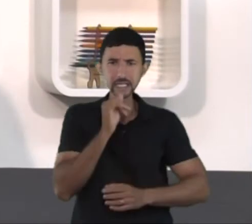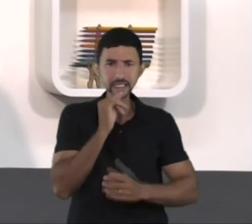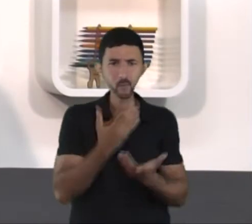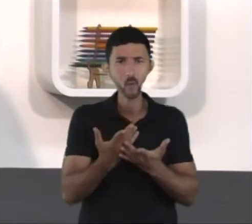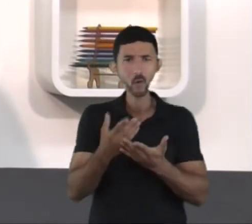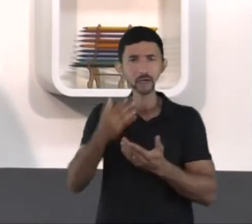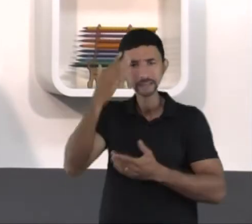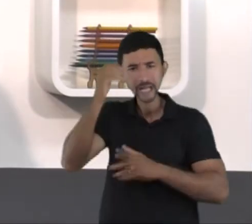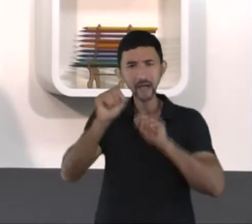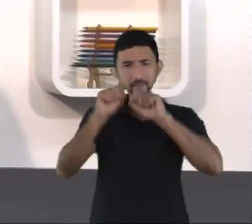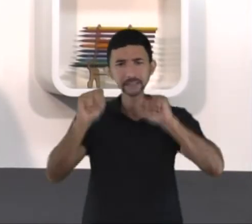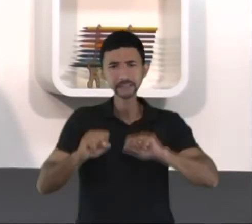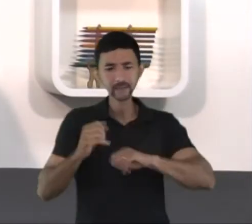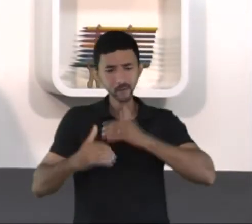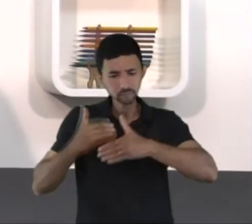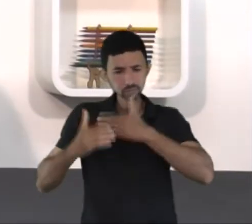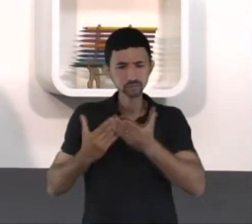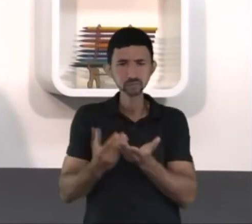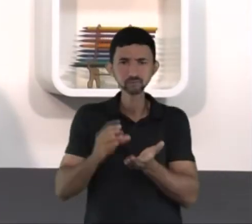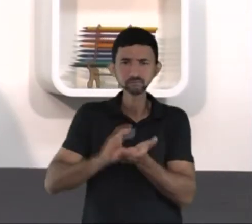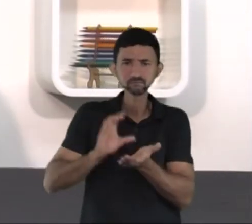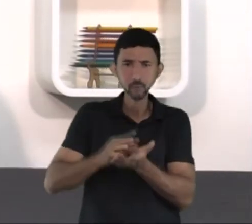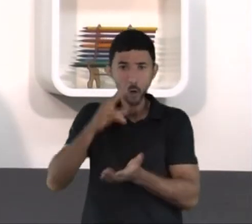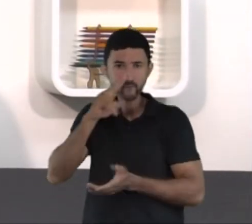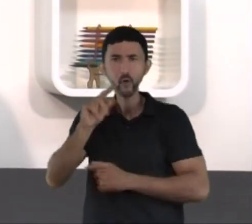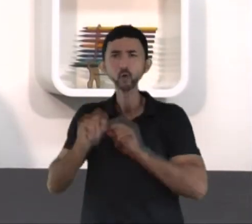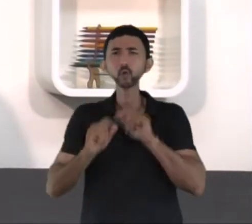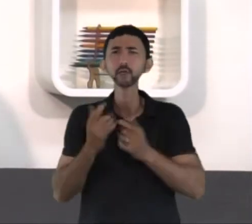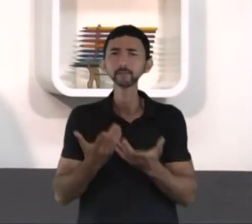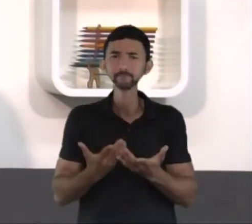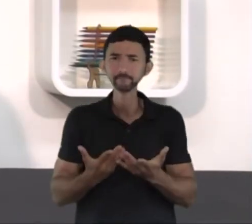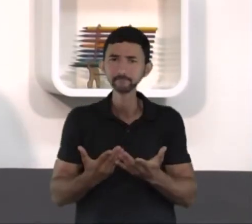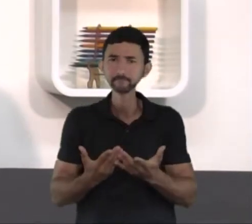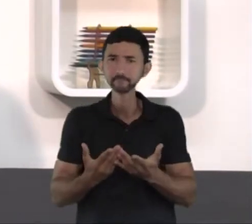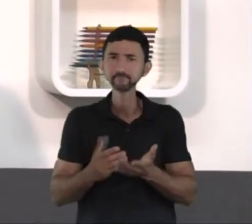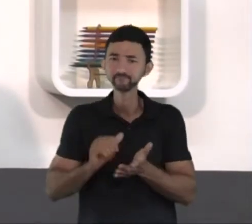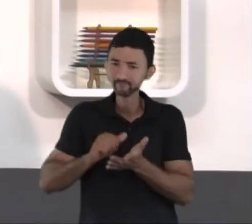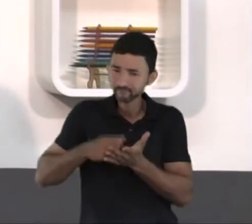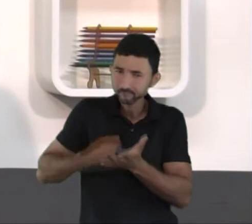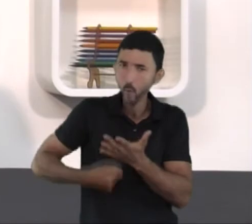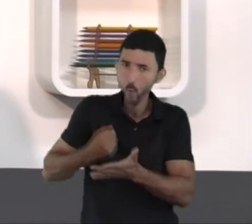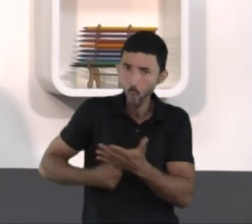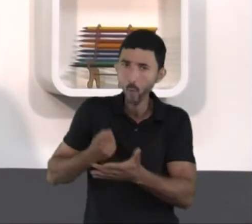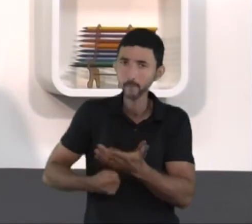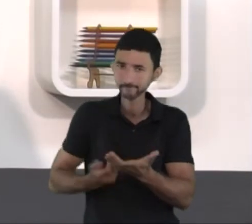mecanismo de força do capitalismo é a exploração.